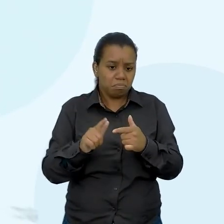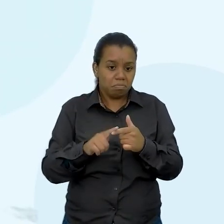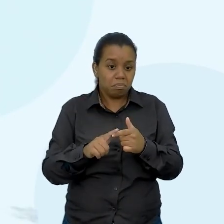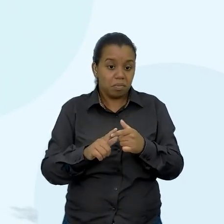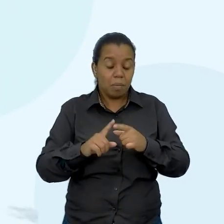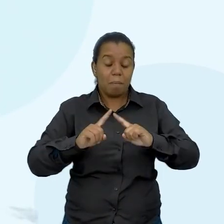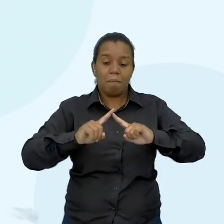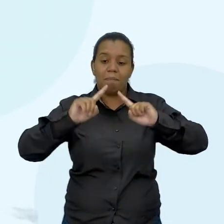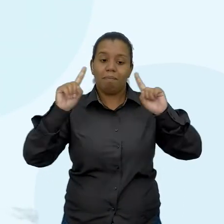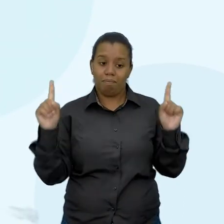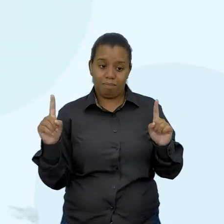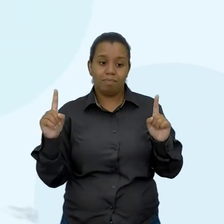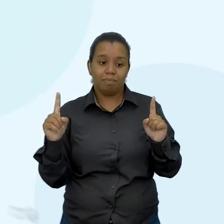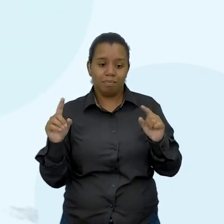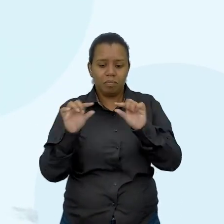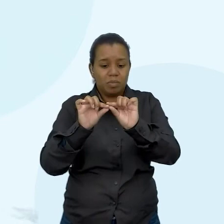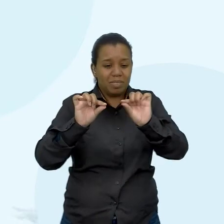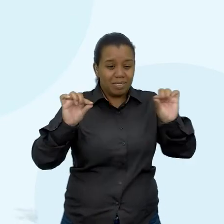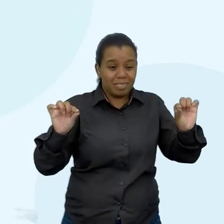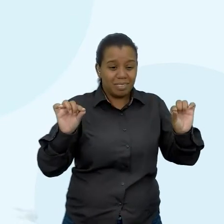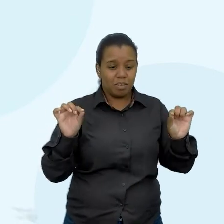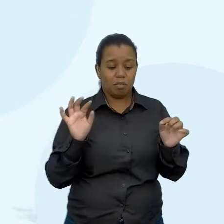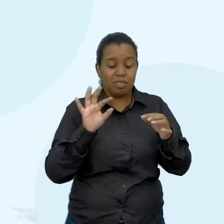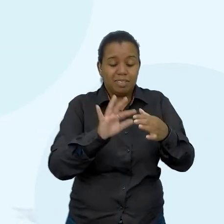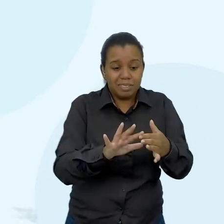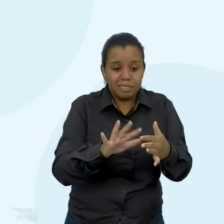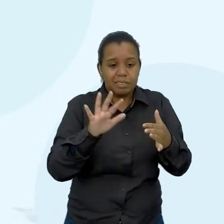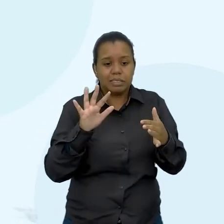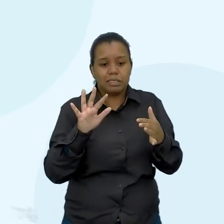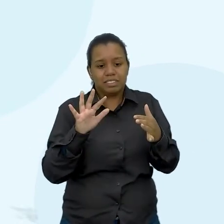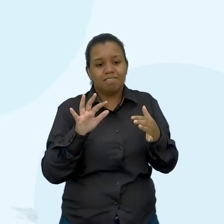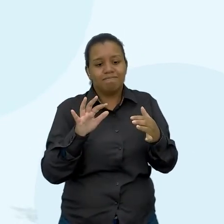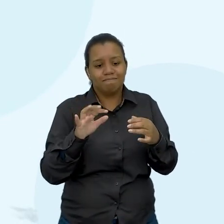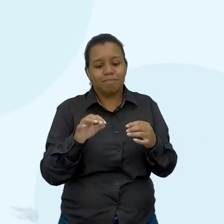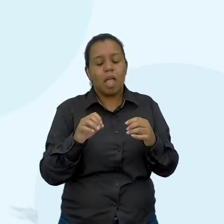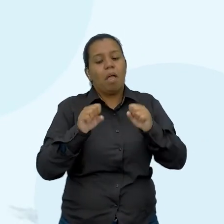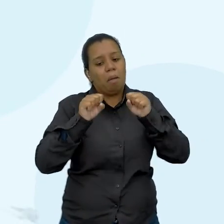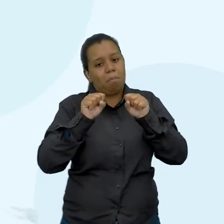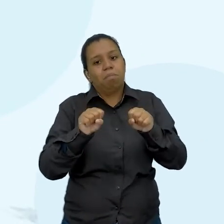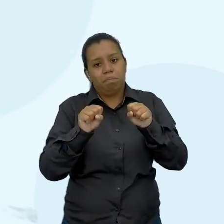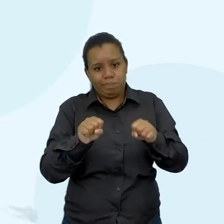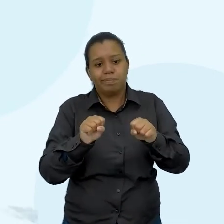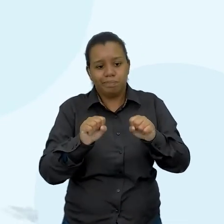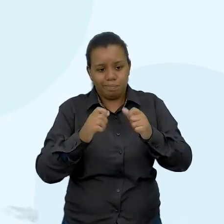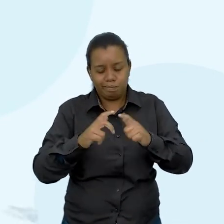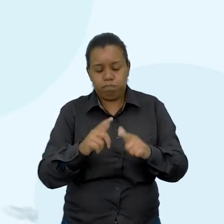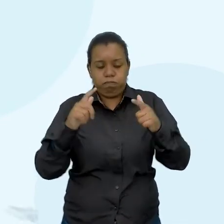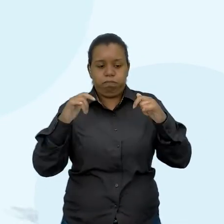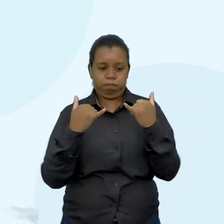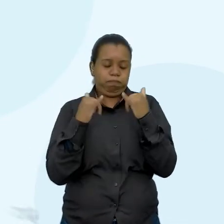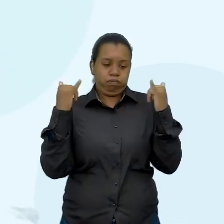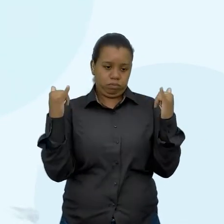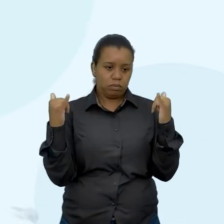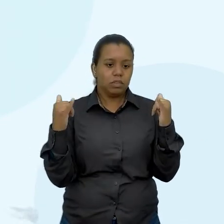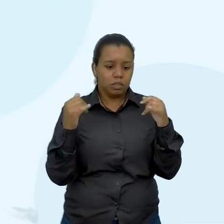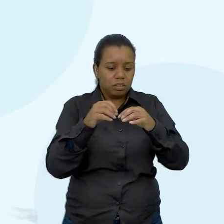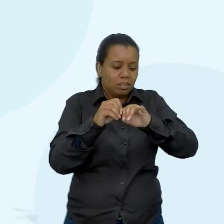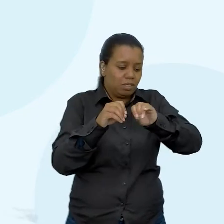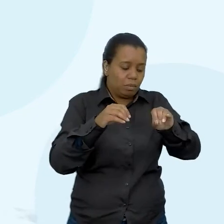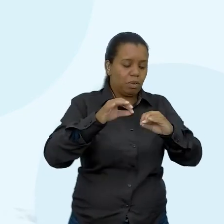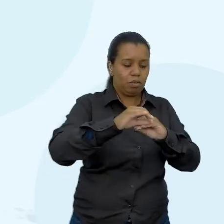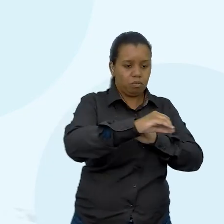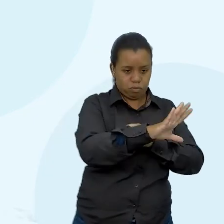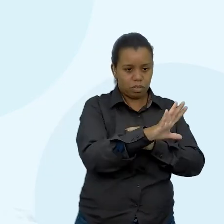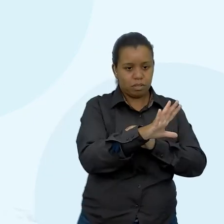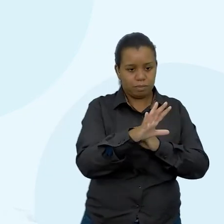fio tá com esse problema e você encosta, esta corrente pode sair aí desse fio, sair dessa instalação. Então, a fuga acontece quando